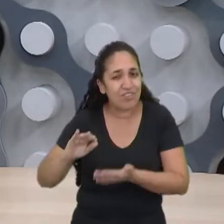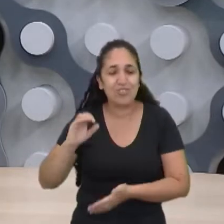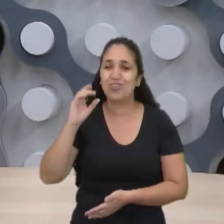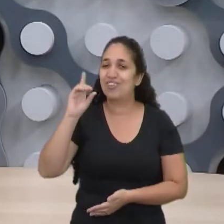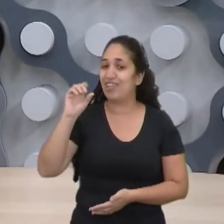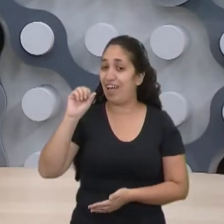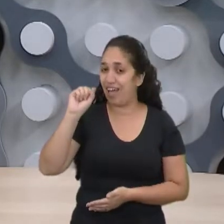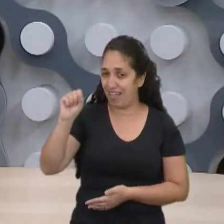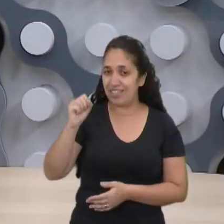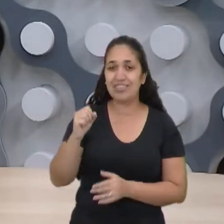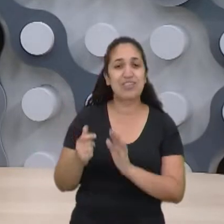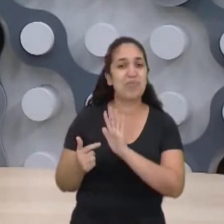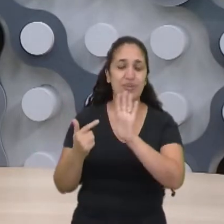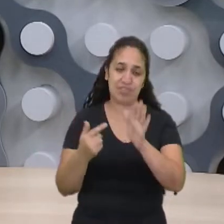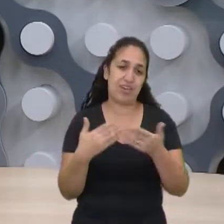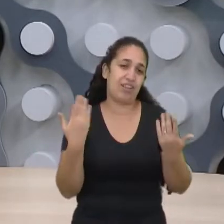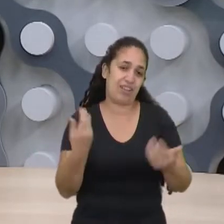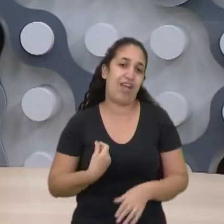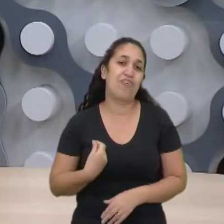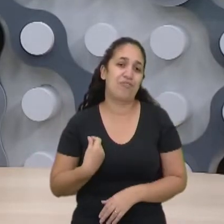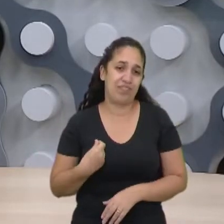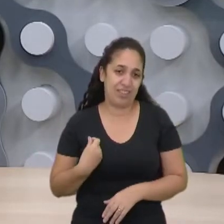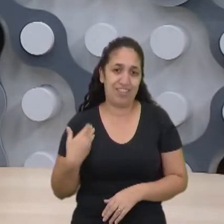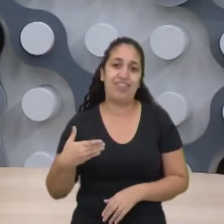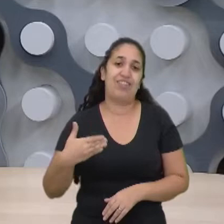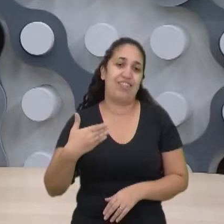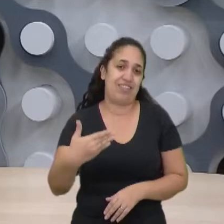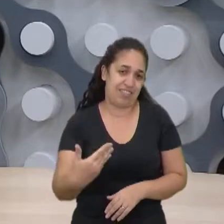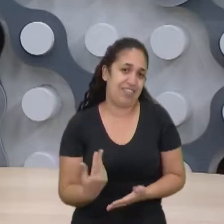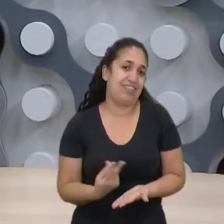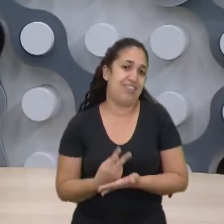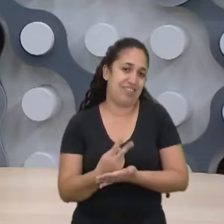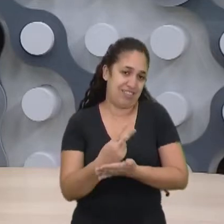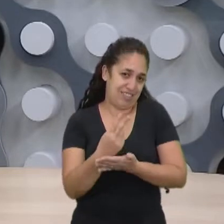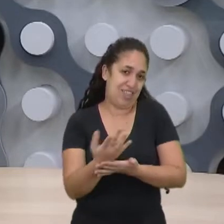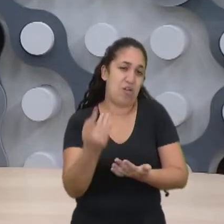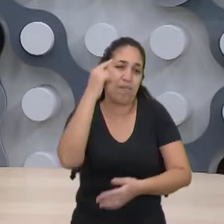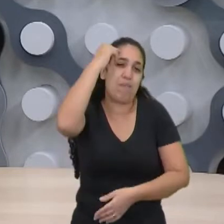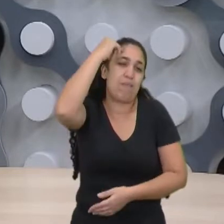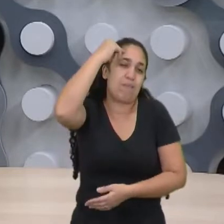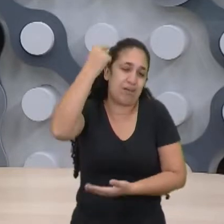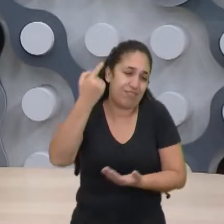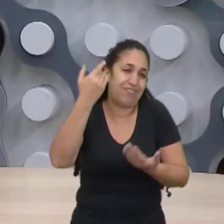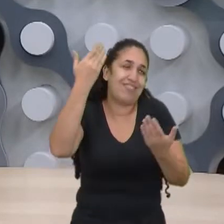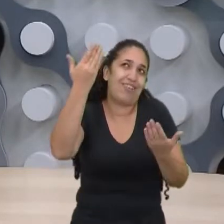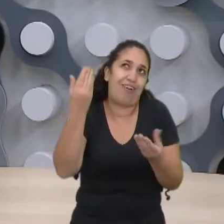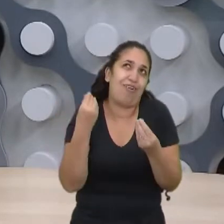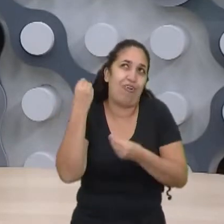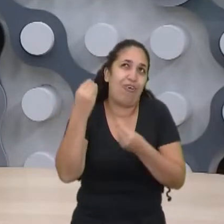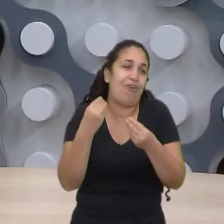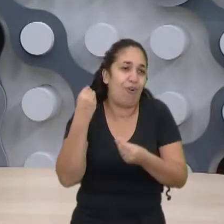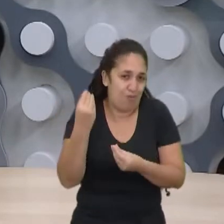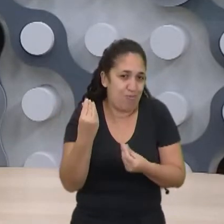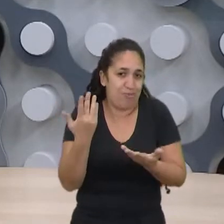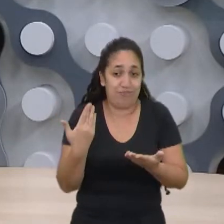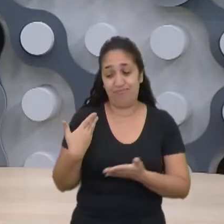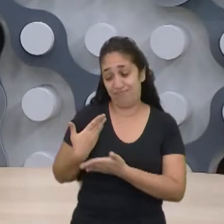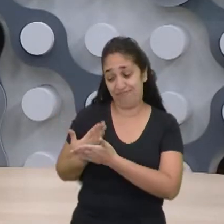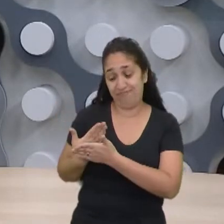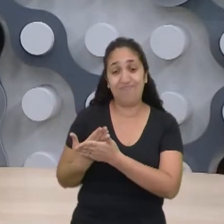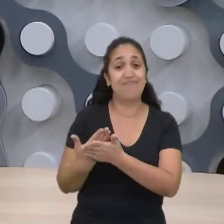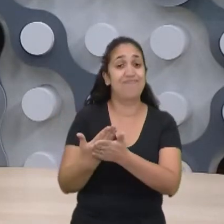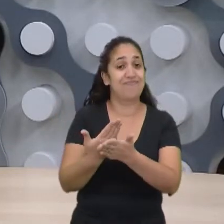parte, né, do nosso cotidiano e também fazem parte aí dessas ideias, né, que nós temos aí nas nossas aulas